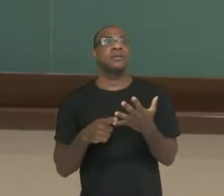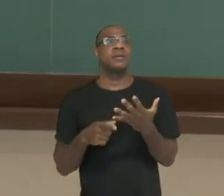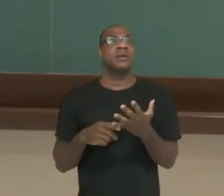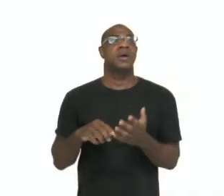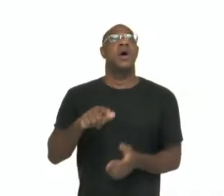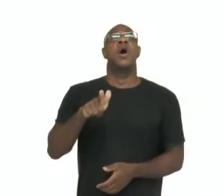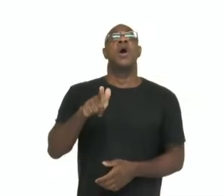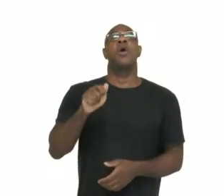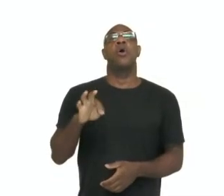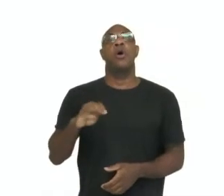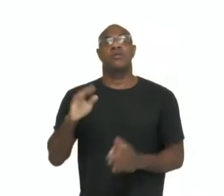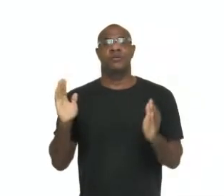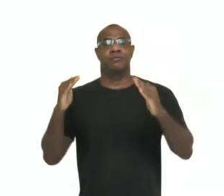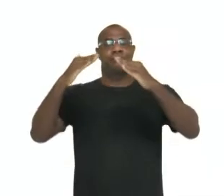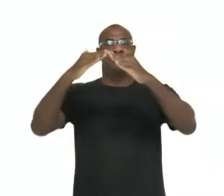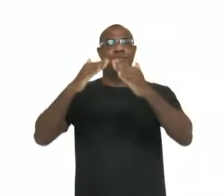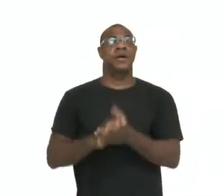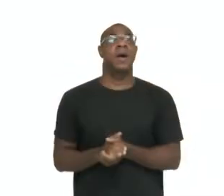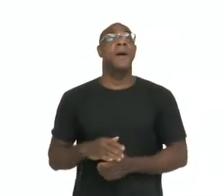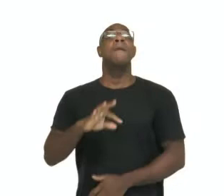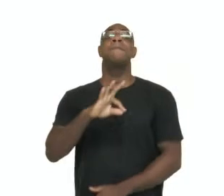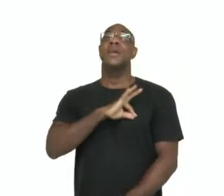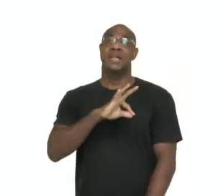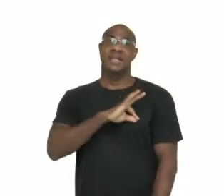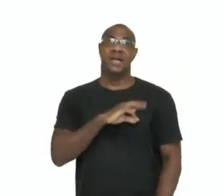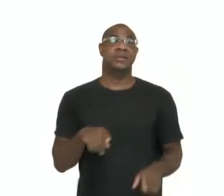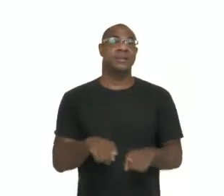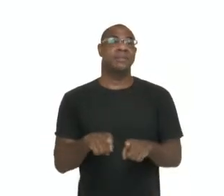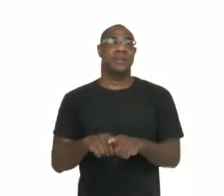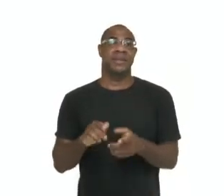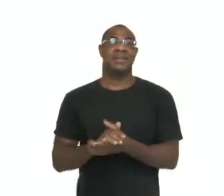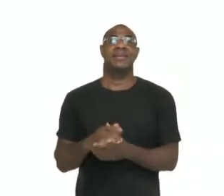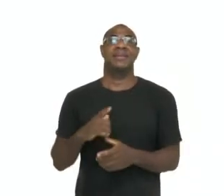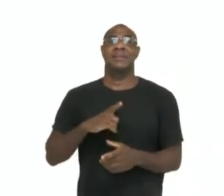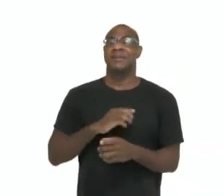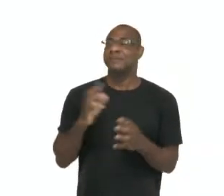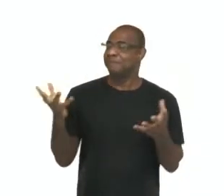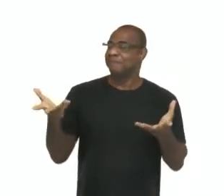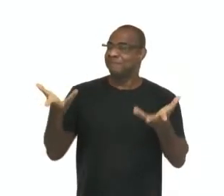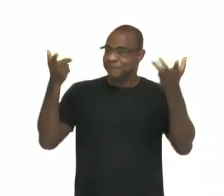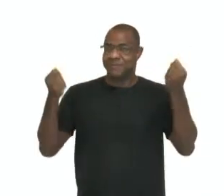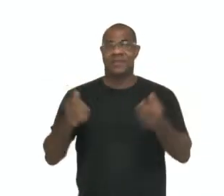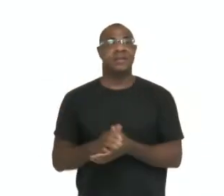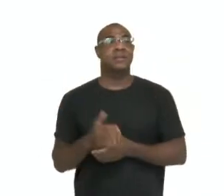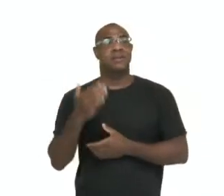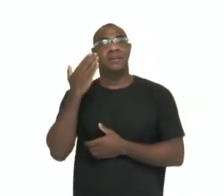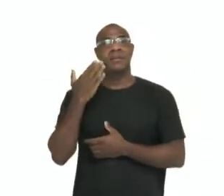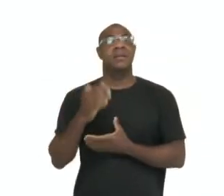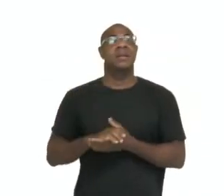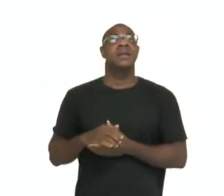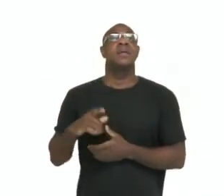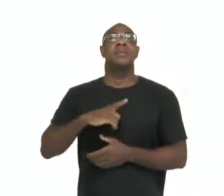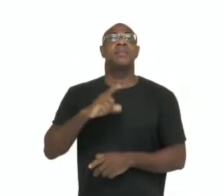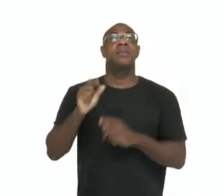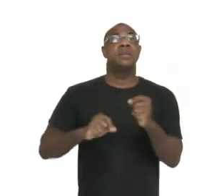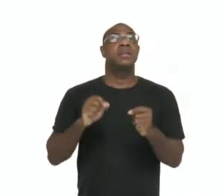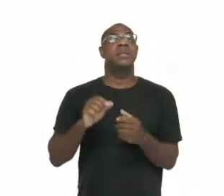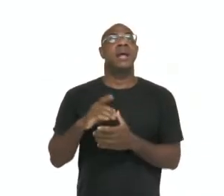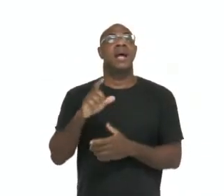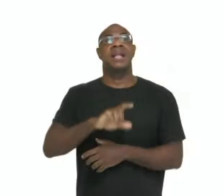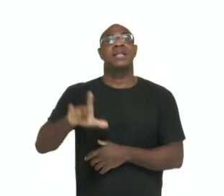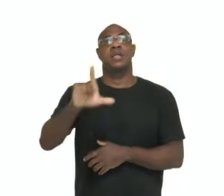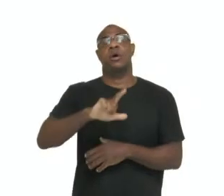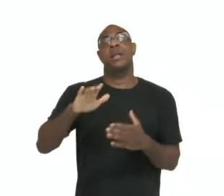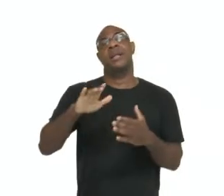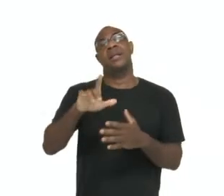gótico, policial, de aventura e fantástico. Também temos em relação às escolas